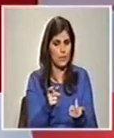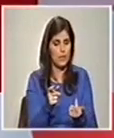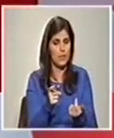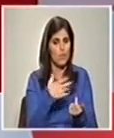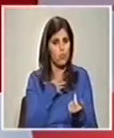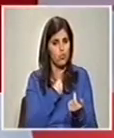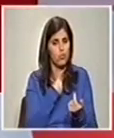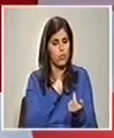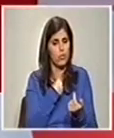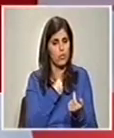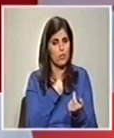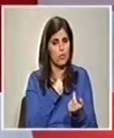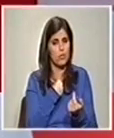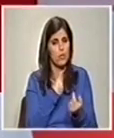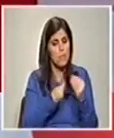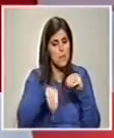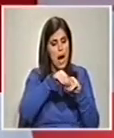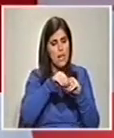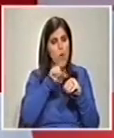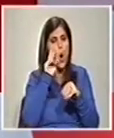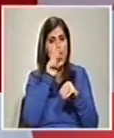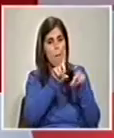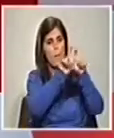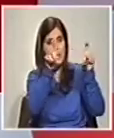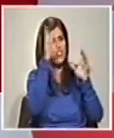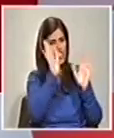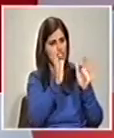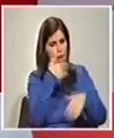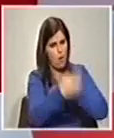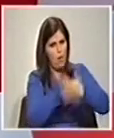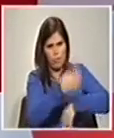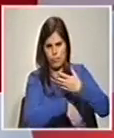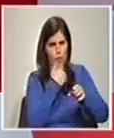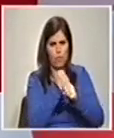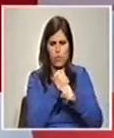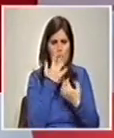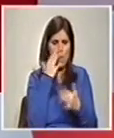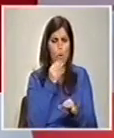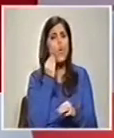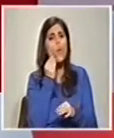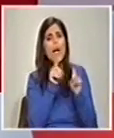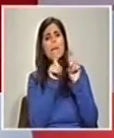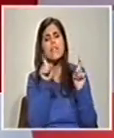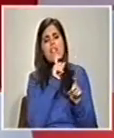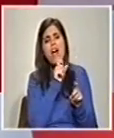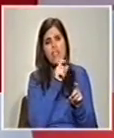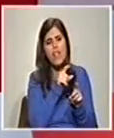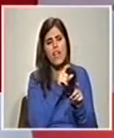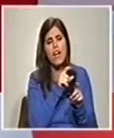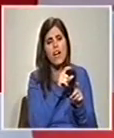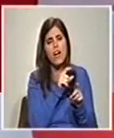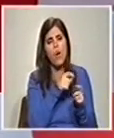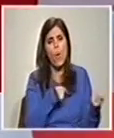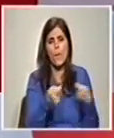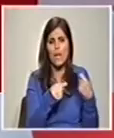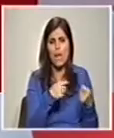Acrescentamos também esta dimensão de, olhando para uma empresa que já existe e que funciona em mercado tradicional, como é que essa empresa consegue, no seu mercado